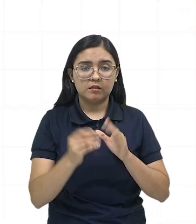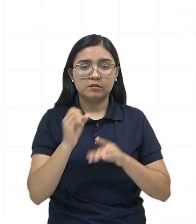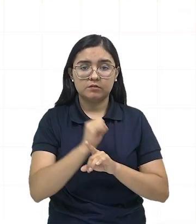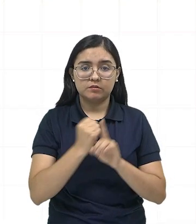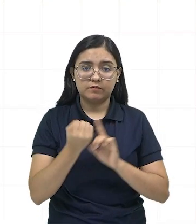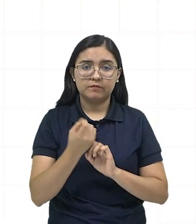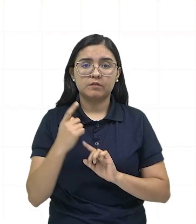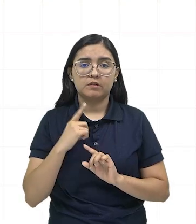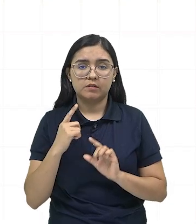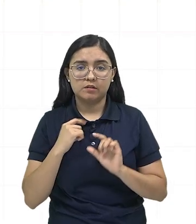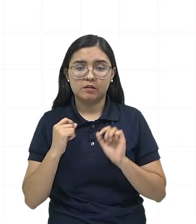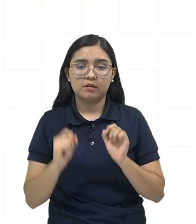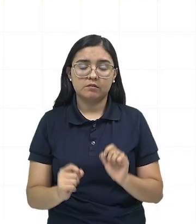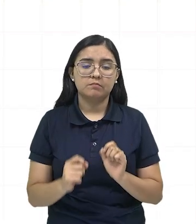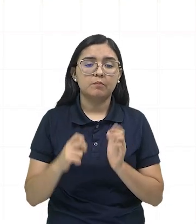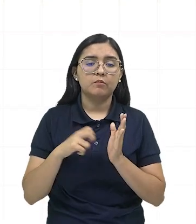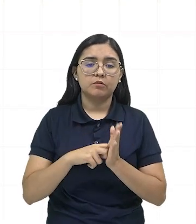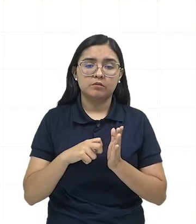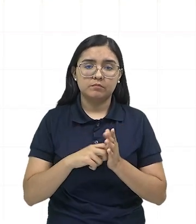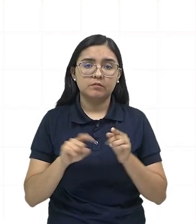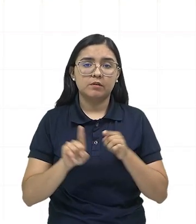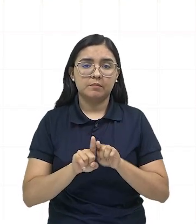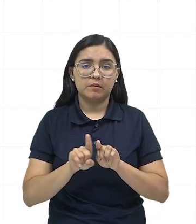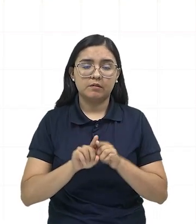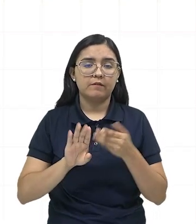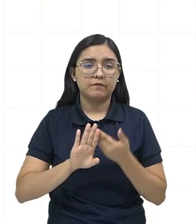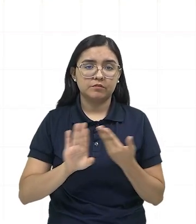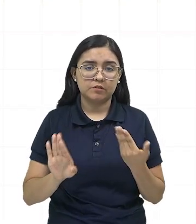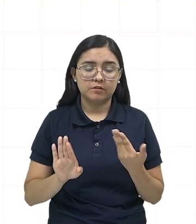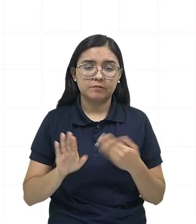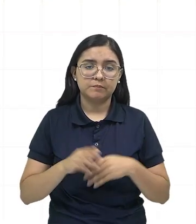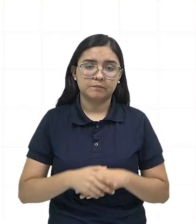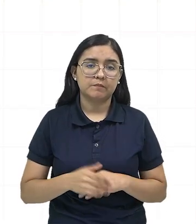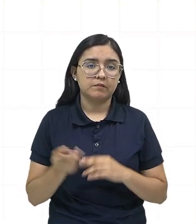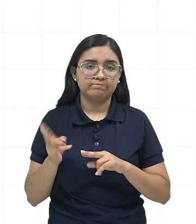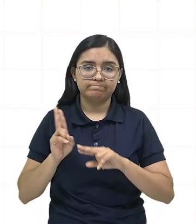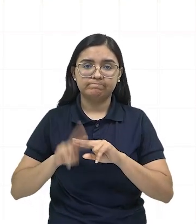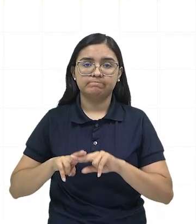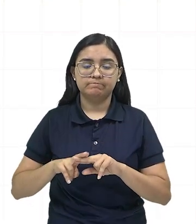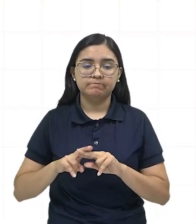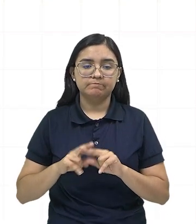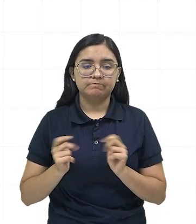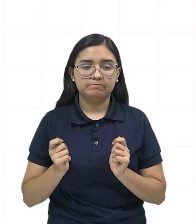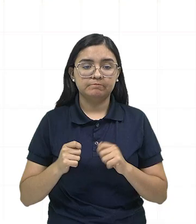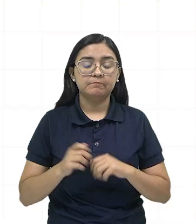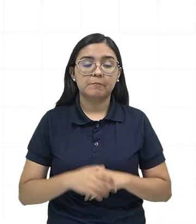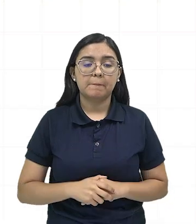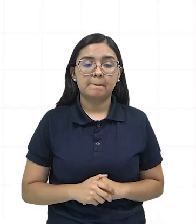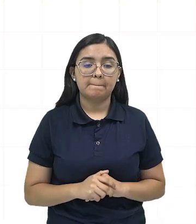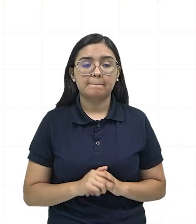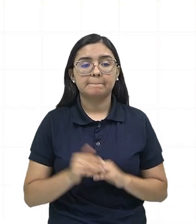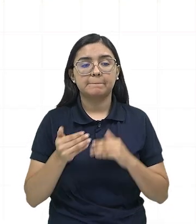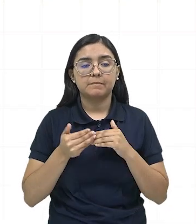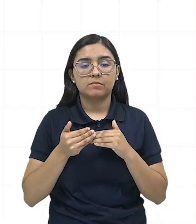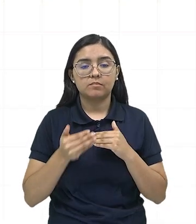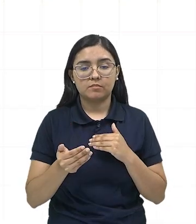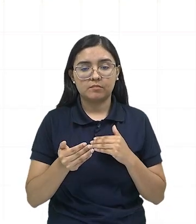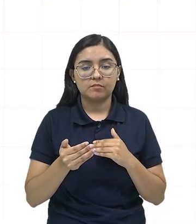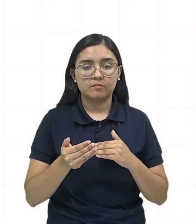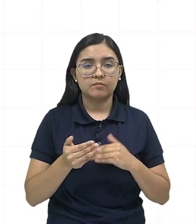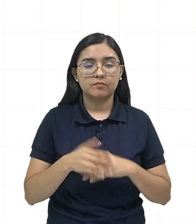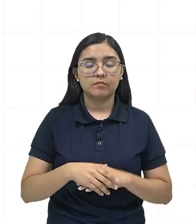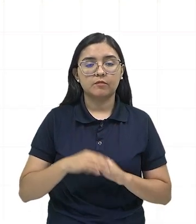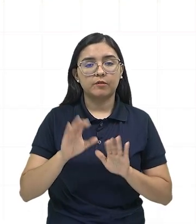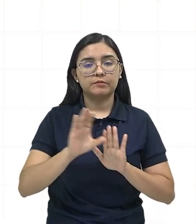é punido e, em geral, você é afastado da sociedade, se tornando preso, né? Enfim, dando continuidade